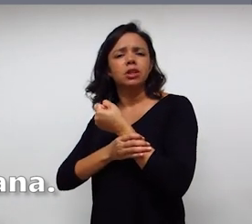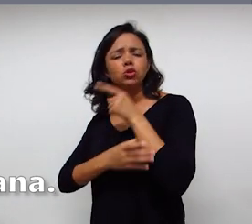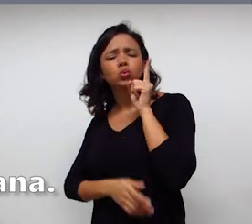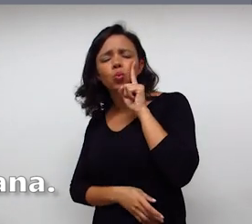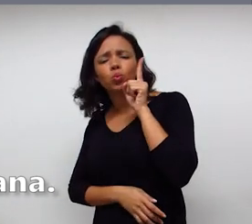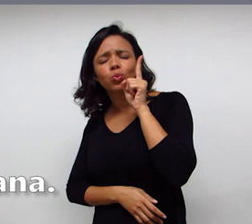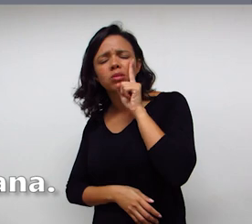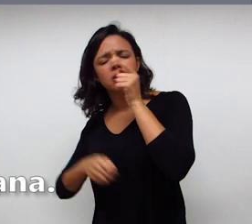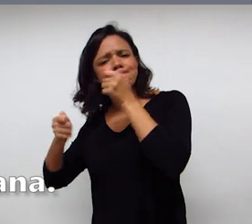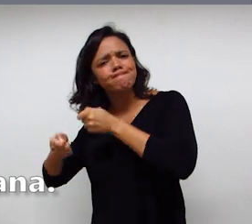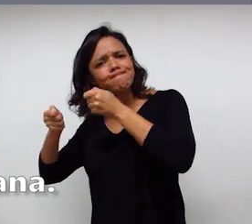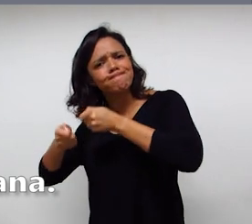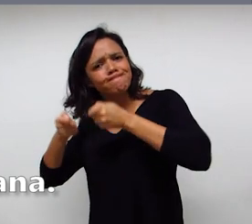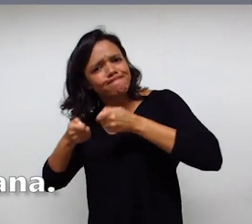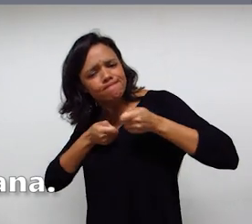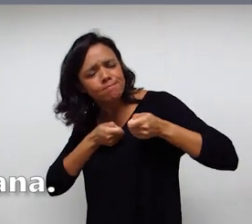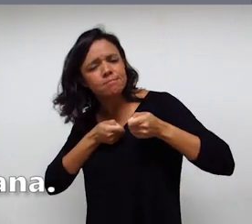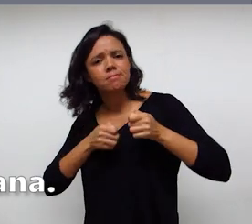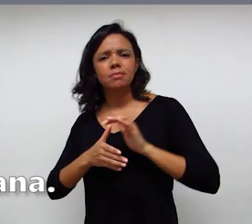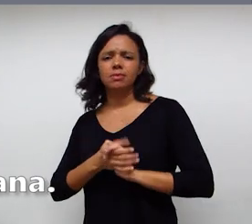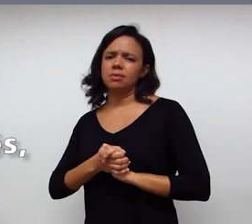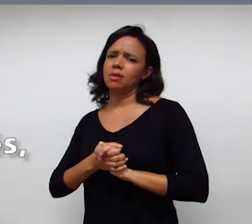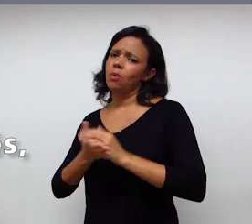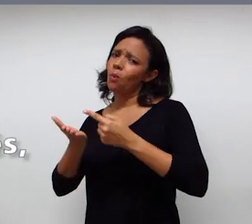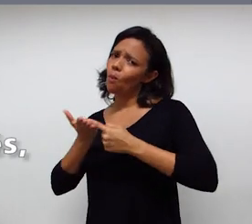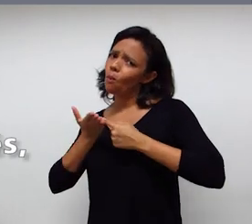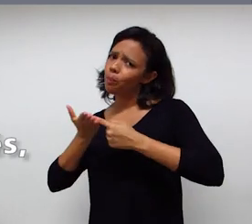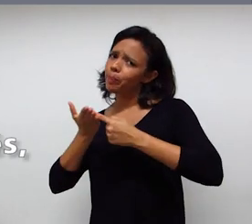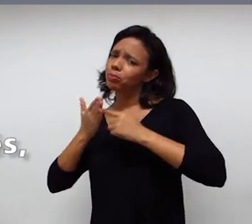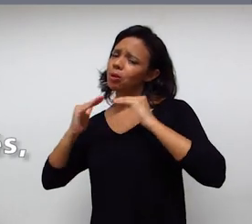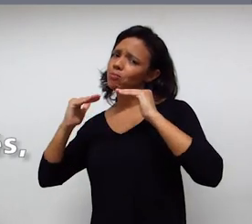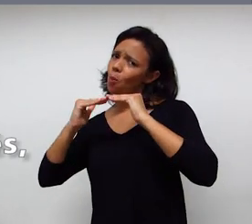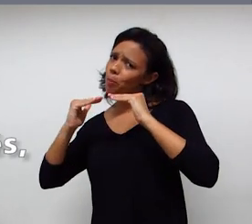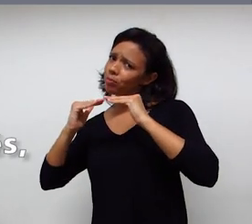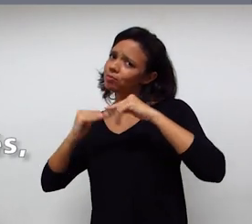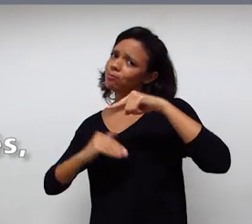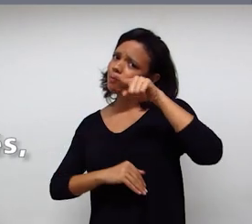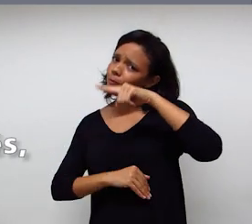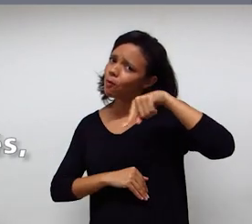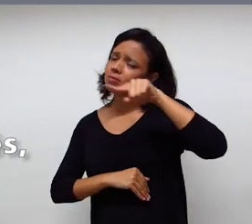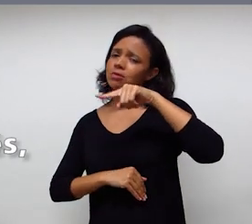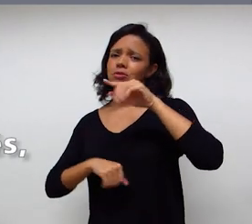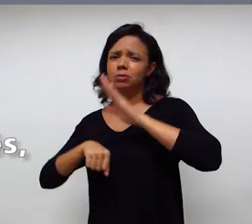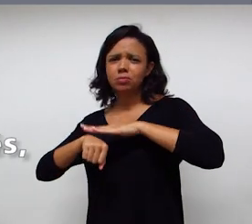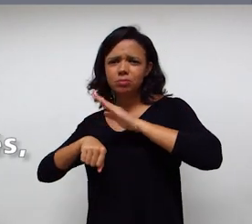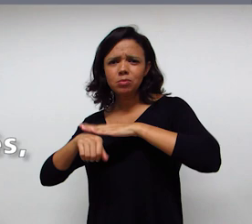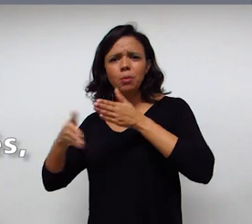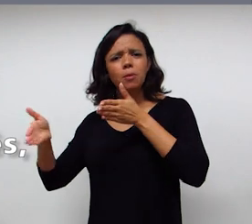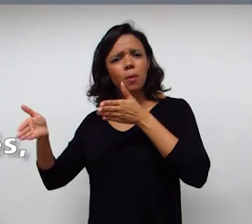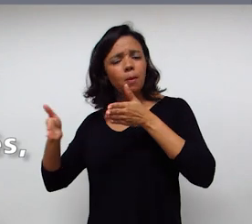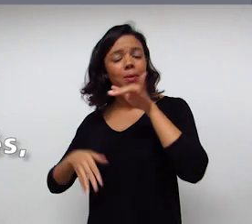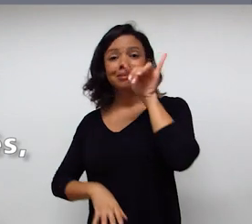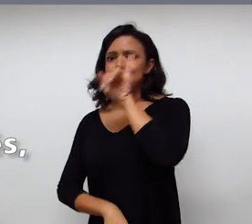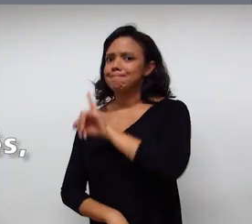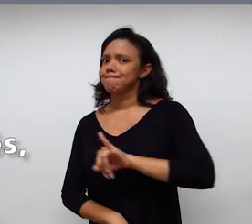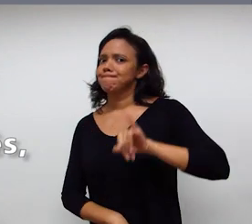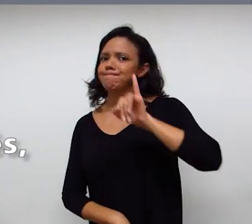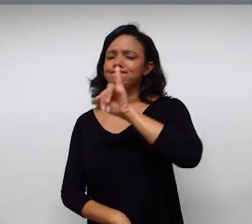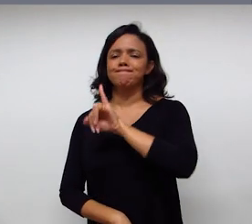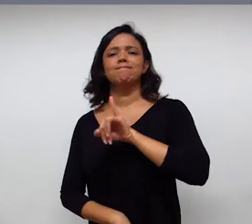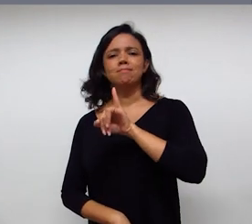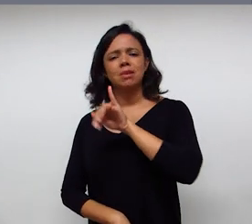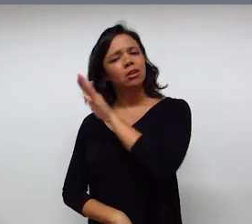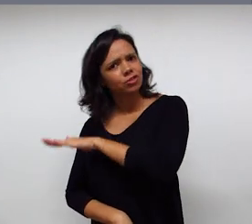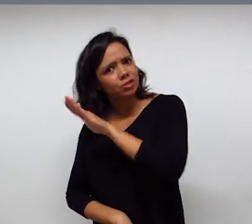forma cotidiana, né? Então, contamos com a participação de vocês, contamos com vocês nesse momento